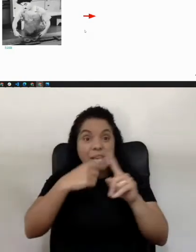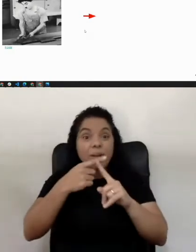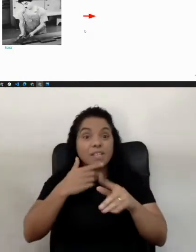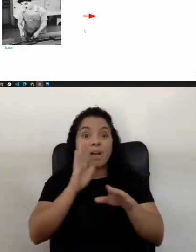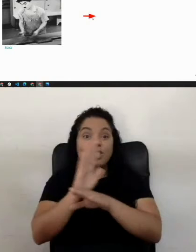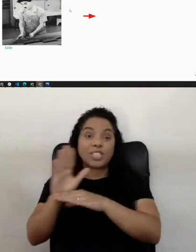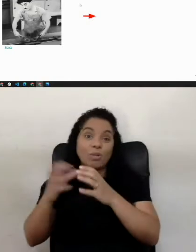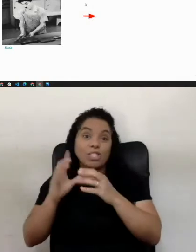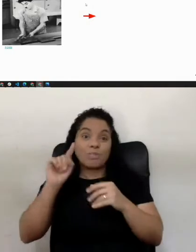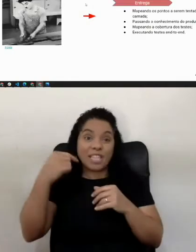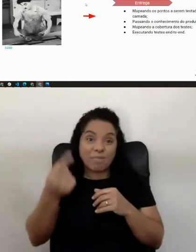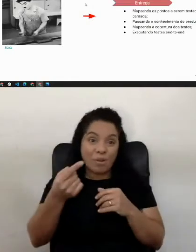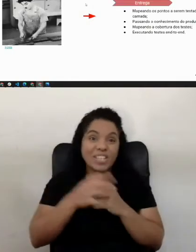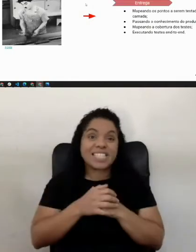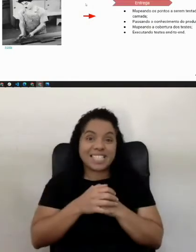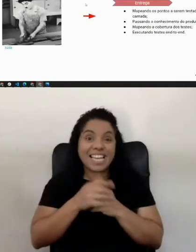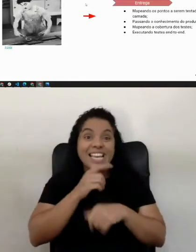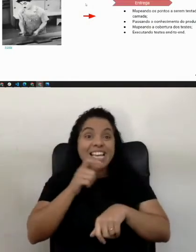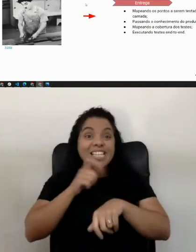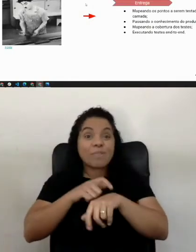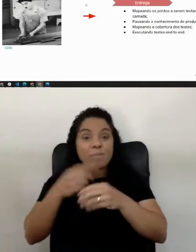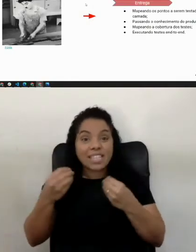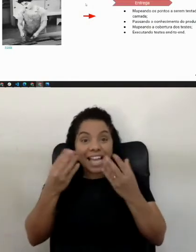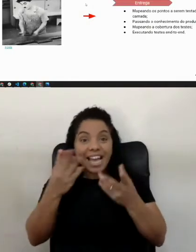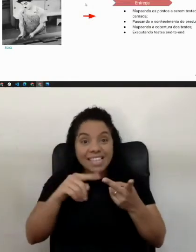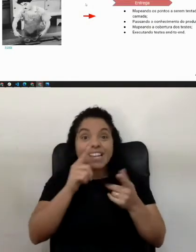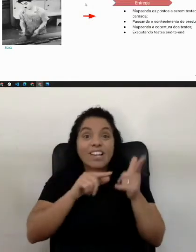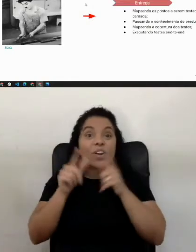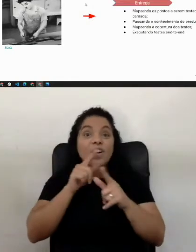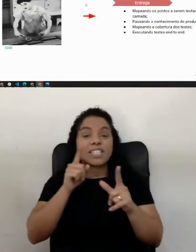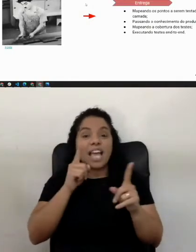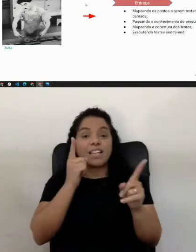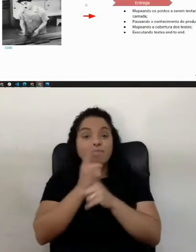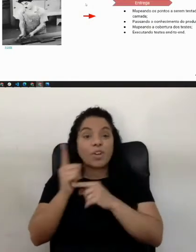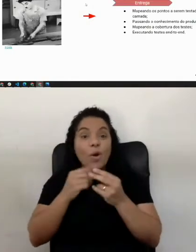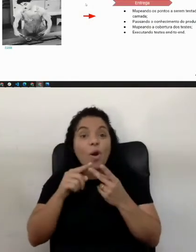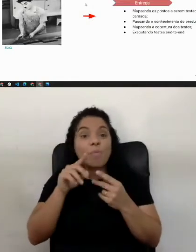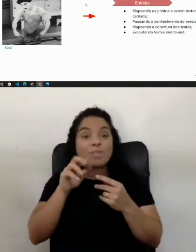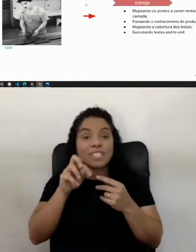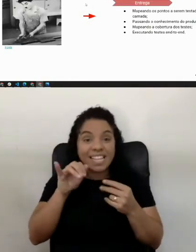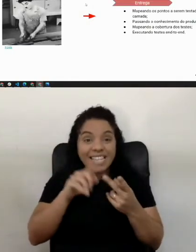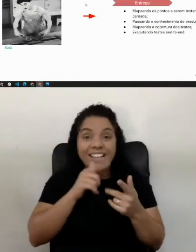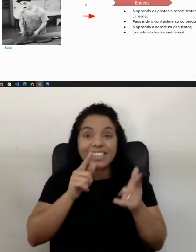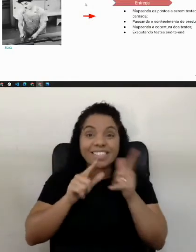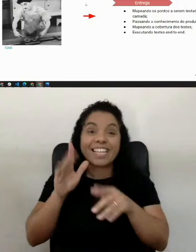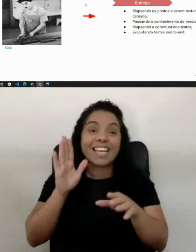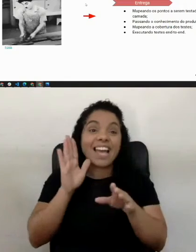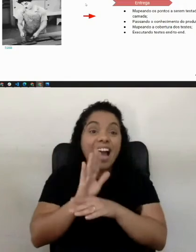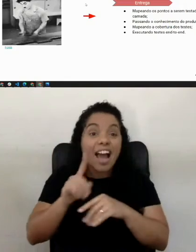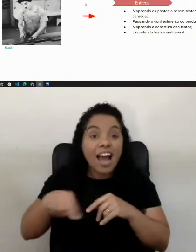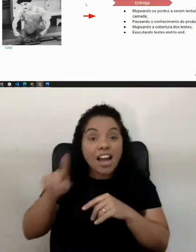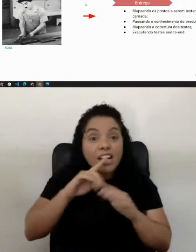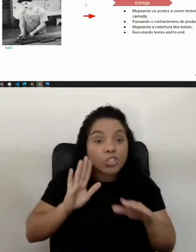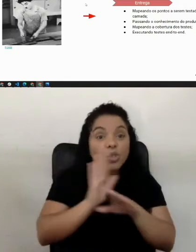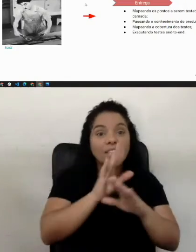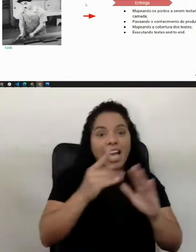time depois. E aí, no momento da entrega, ele consegue mapear os cenários. Ele consegue ajudar os devs